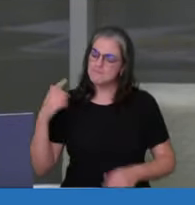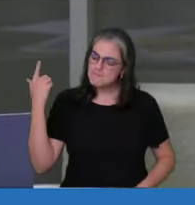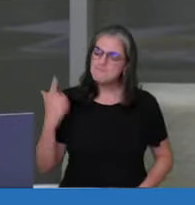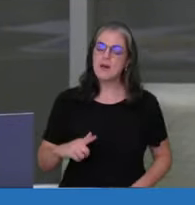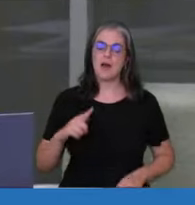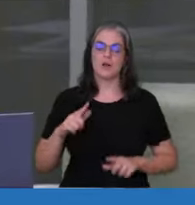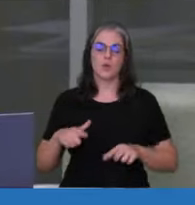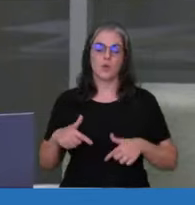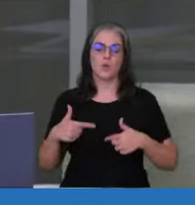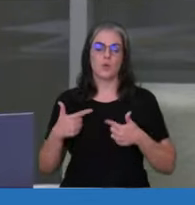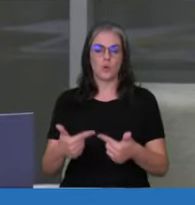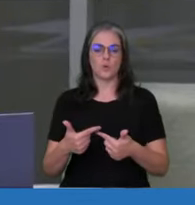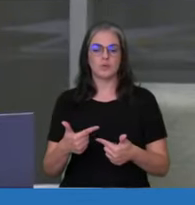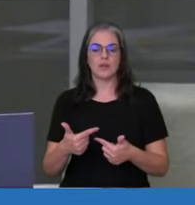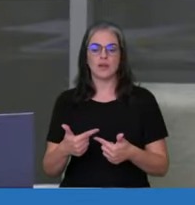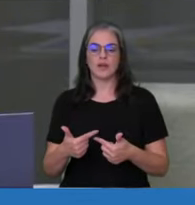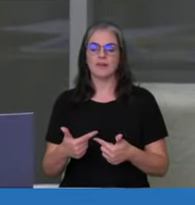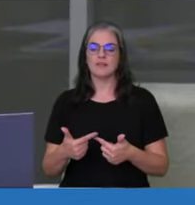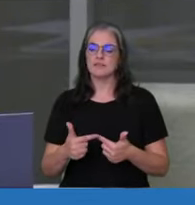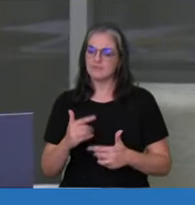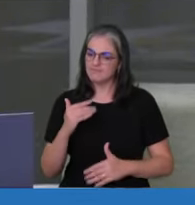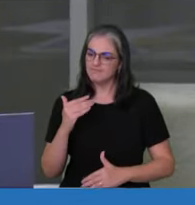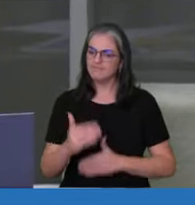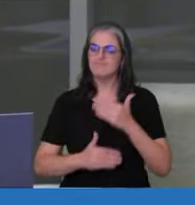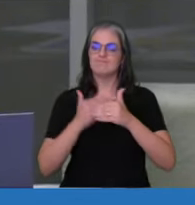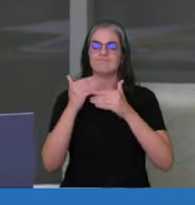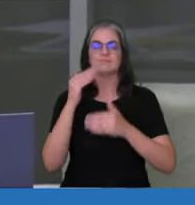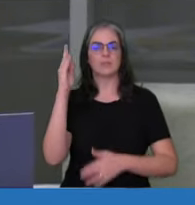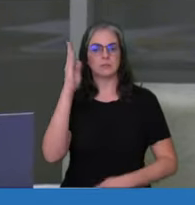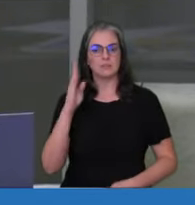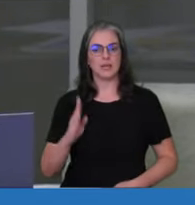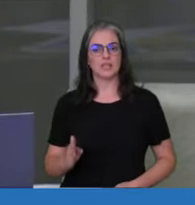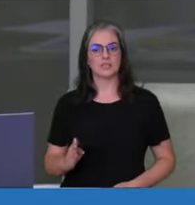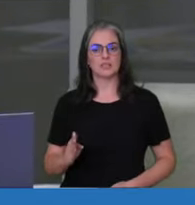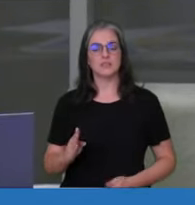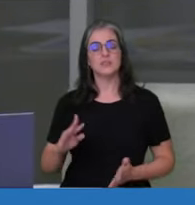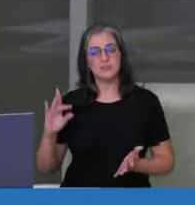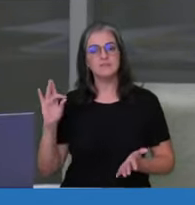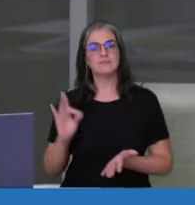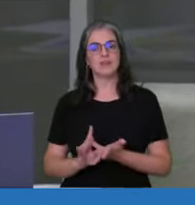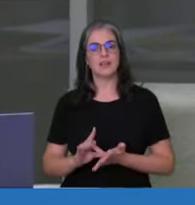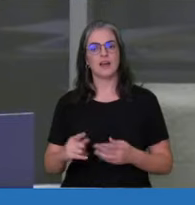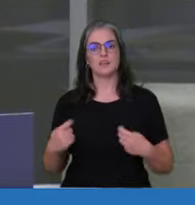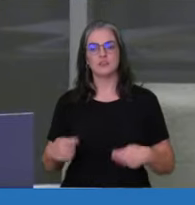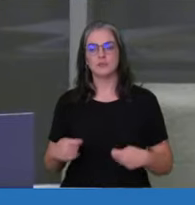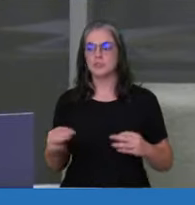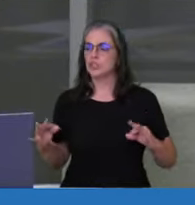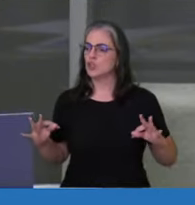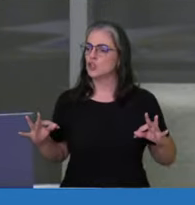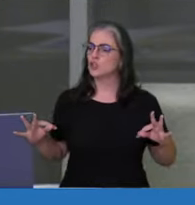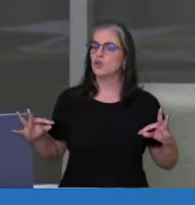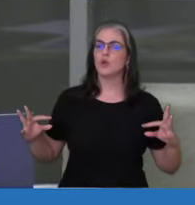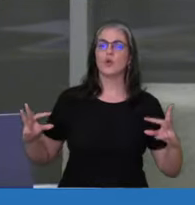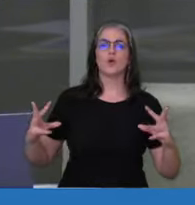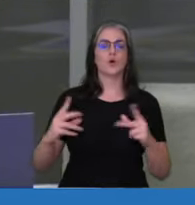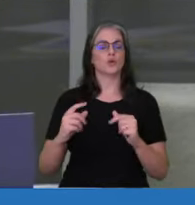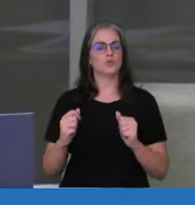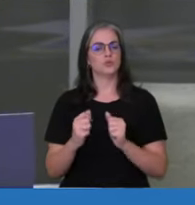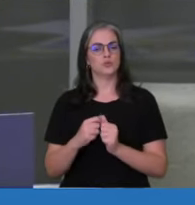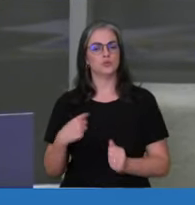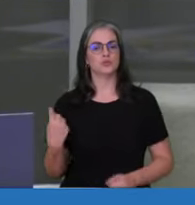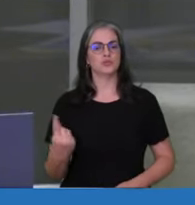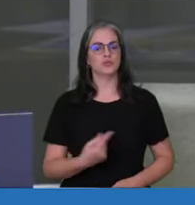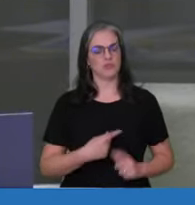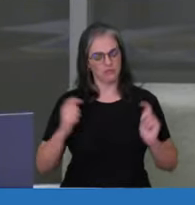e fazer avançar um Brasil onde realmente caibam todos, todas e todos nós.